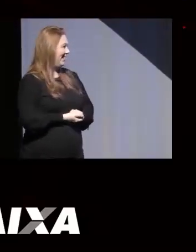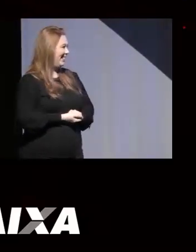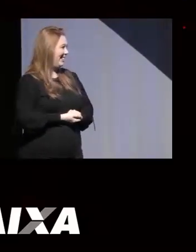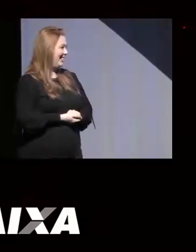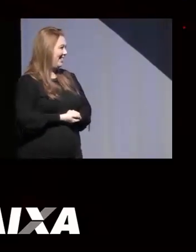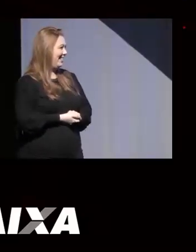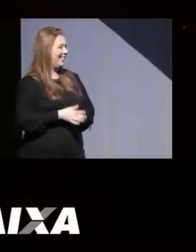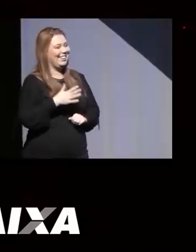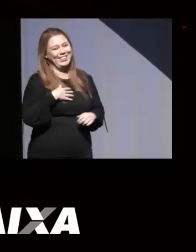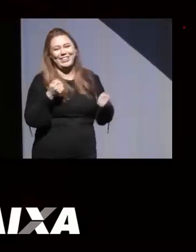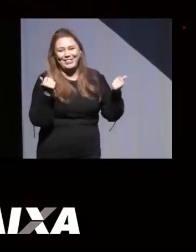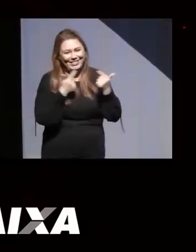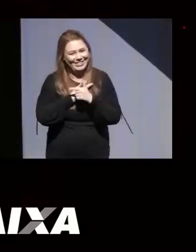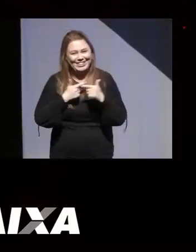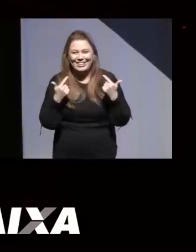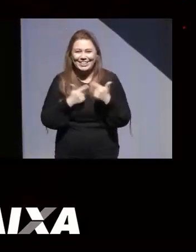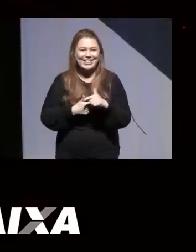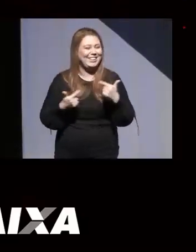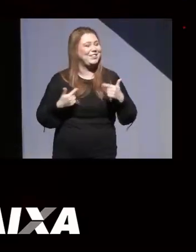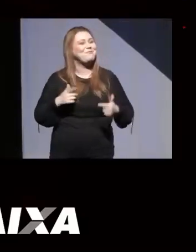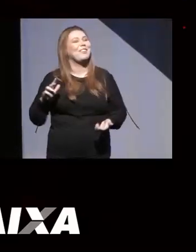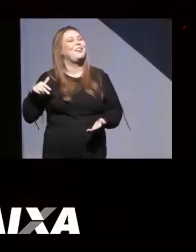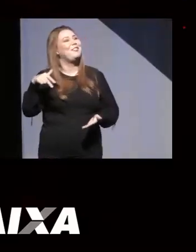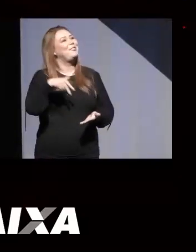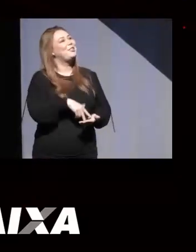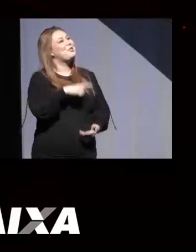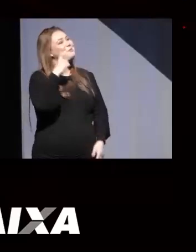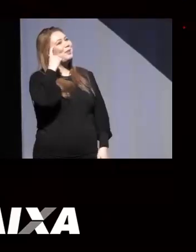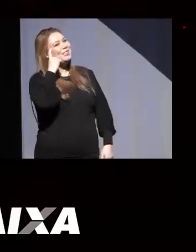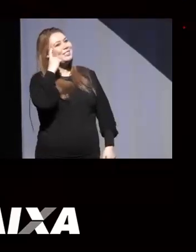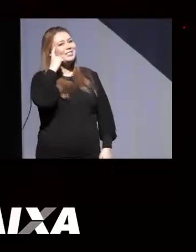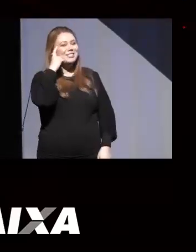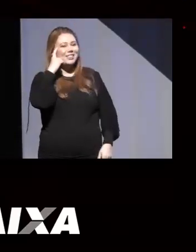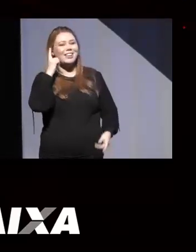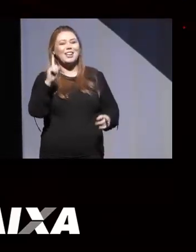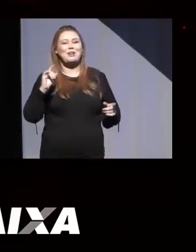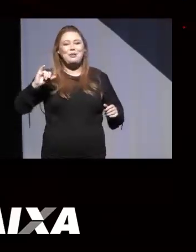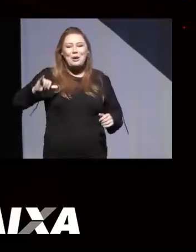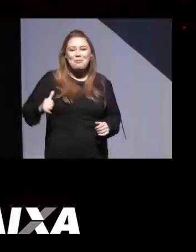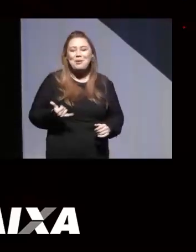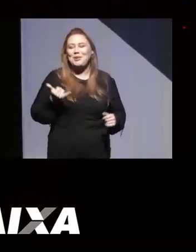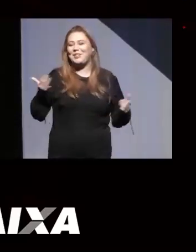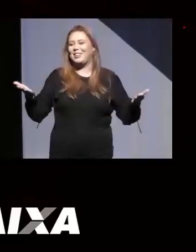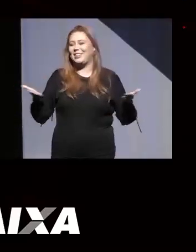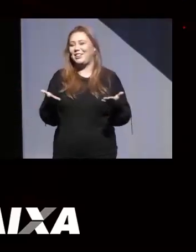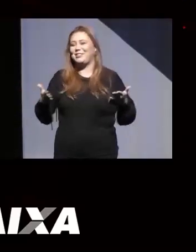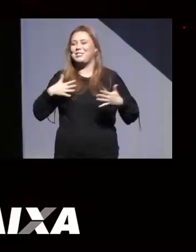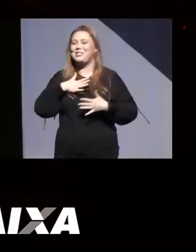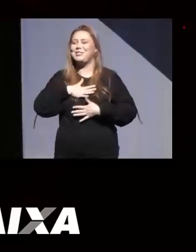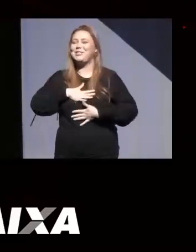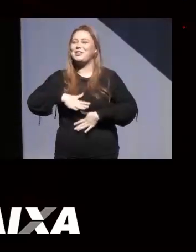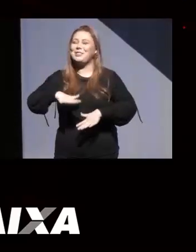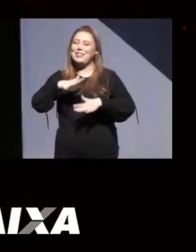Eu me divirto, viu? Nossa, eu estava vindo para cá pensando que eu ia saborear essa palestra devagar.